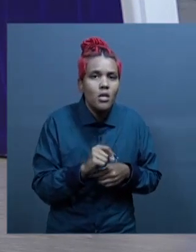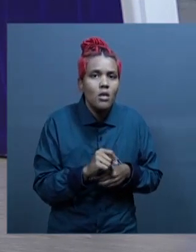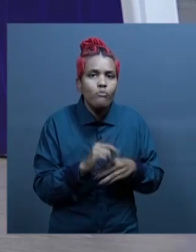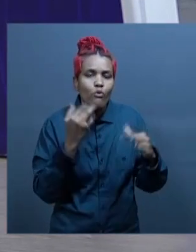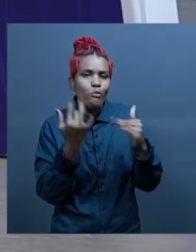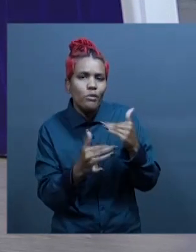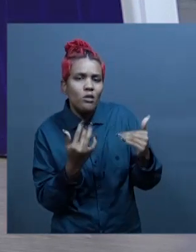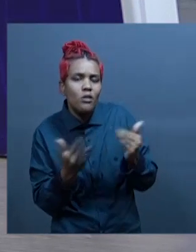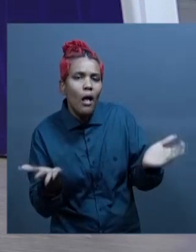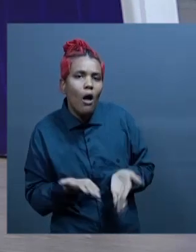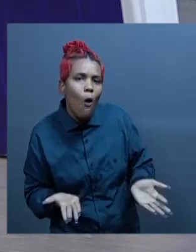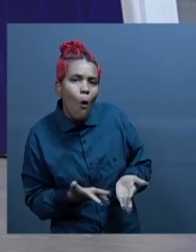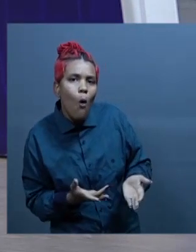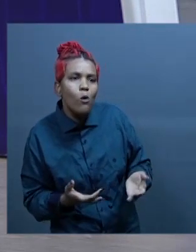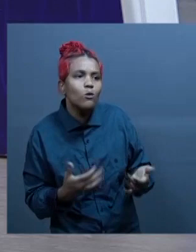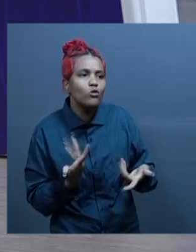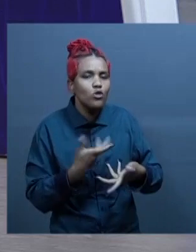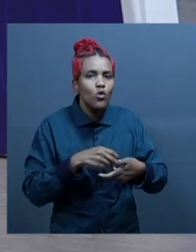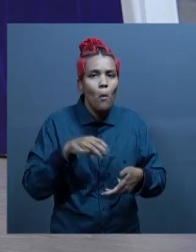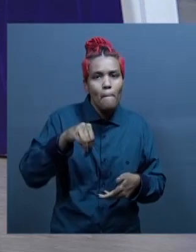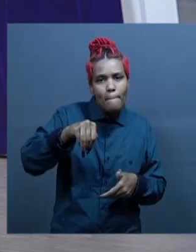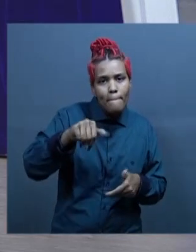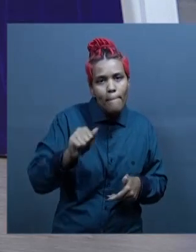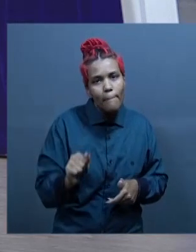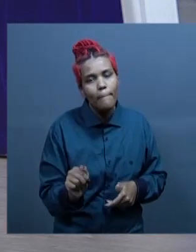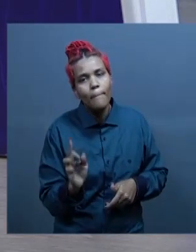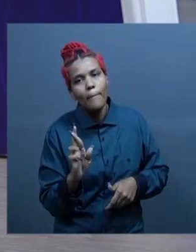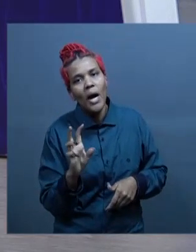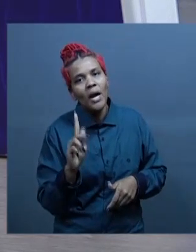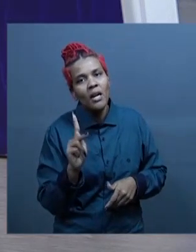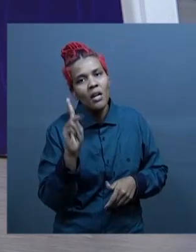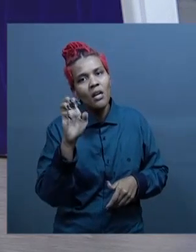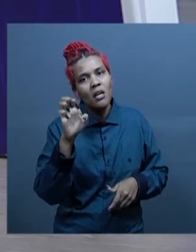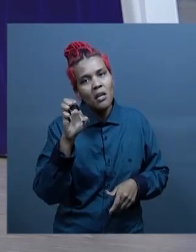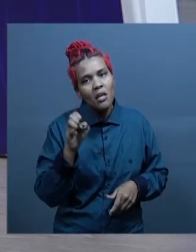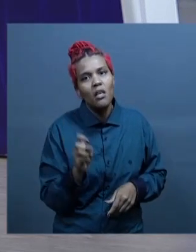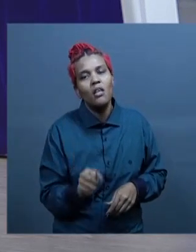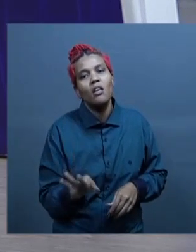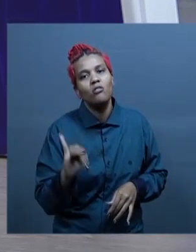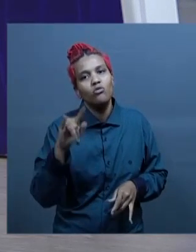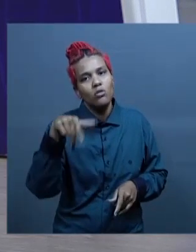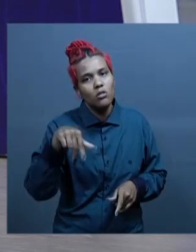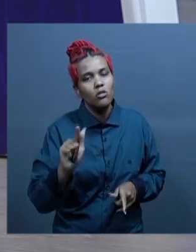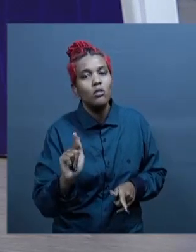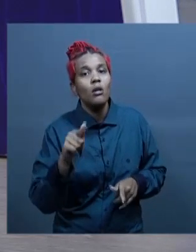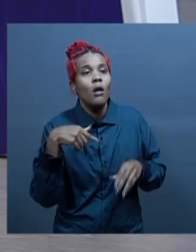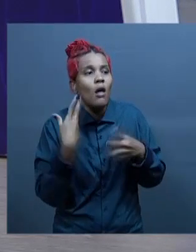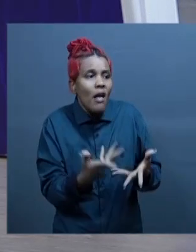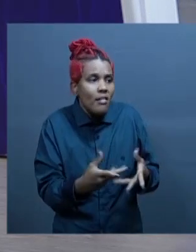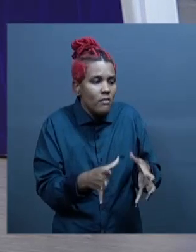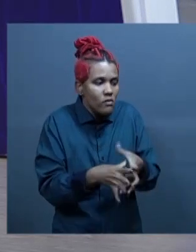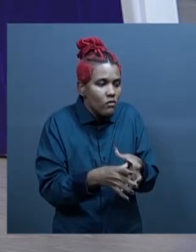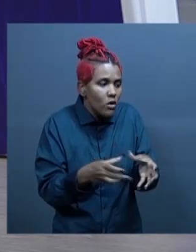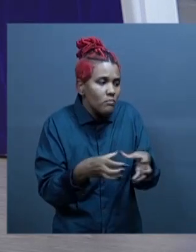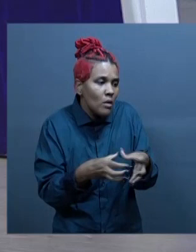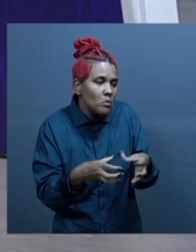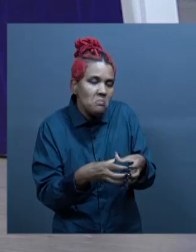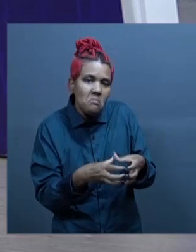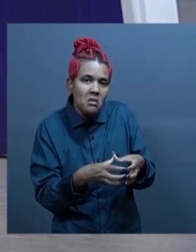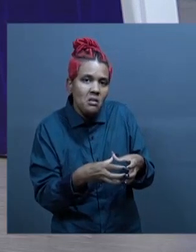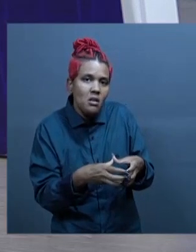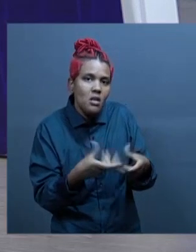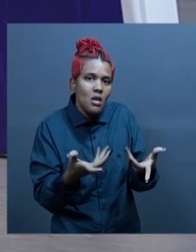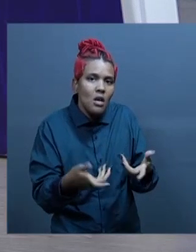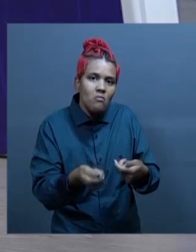hoje o marketing também ficou mais acessível aos pequenos negócios como se a onde teriam se ter